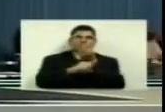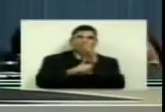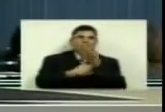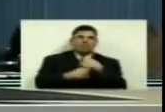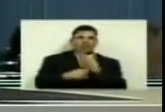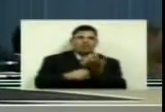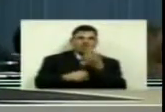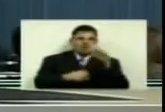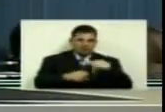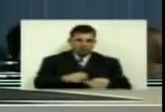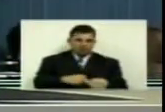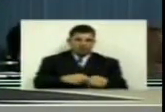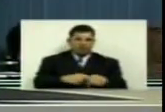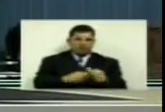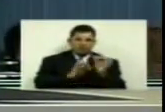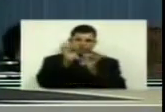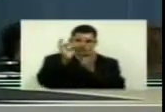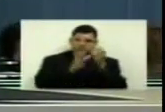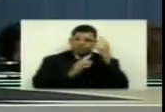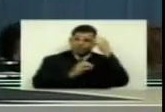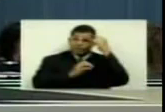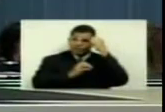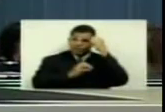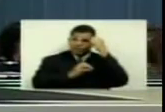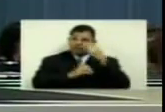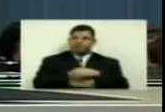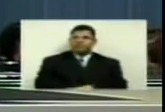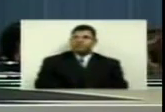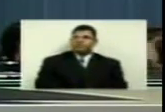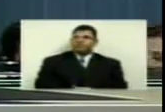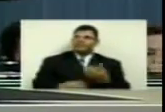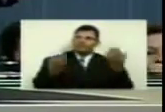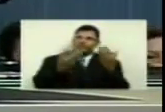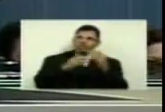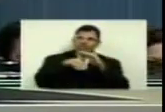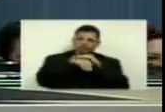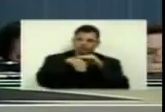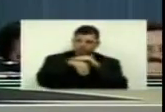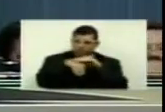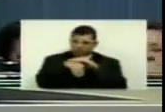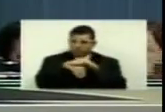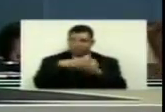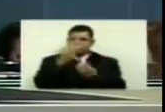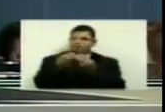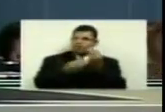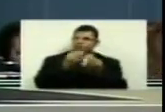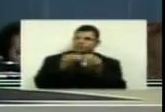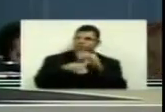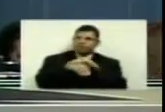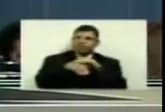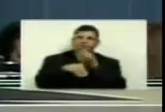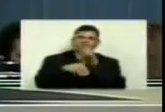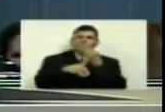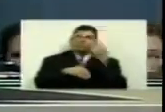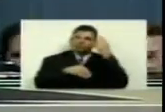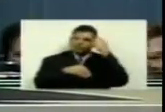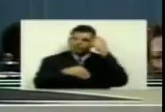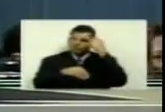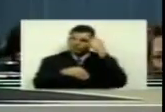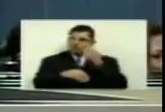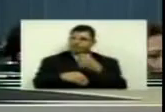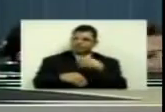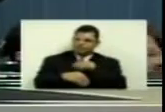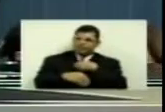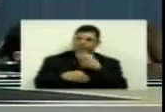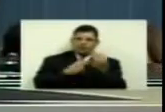Eu quero aqui propor essa reflexão. Hoje discuti no bom sentido